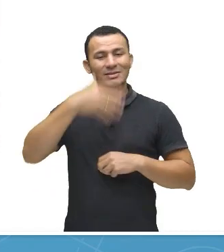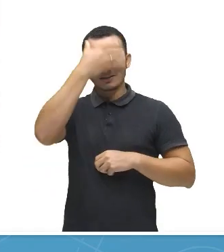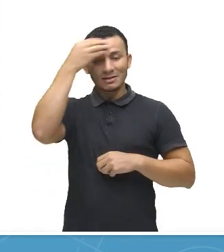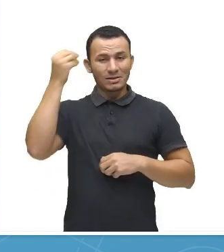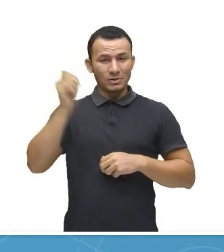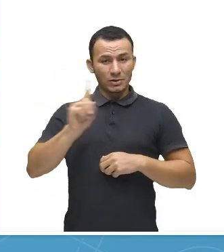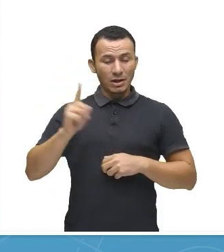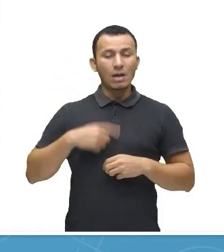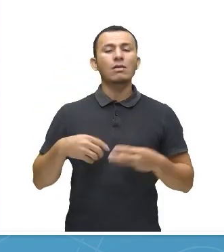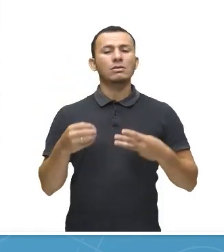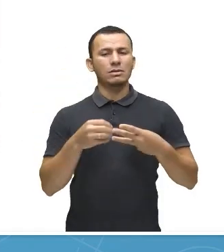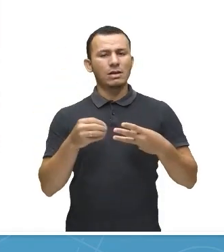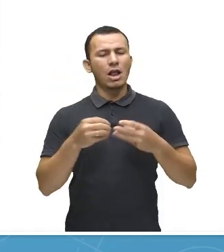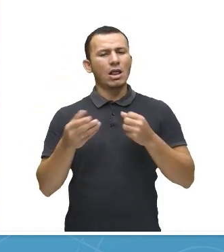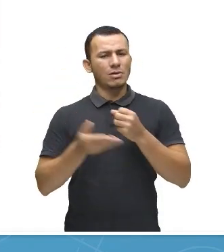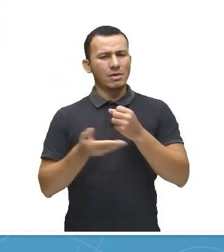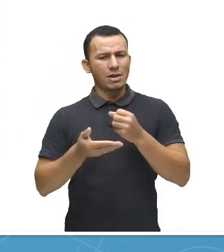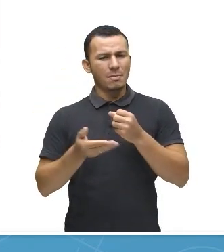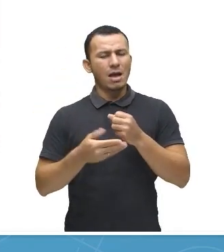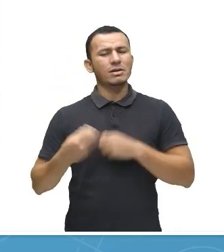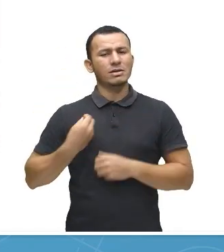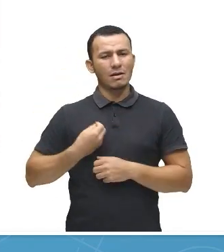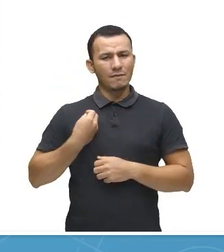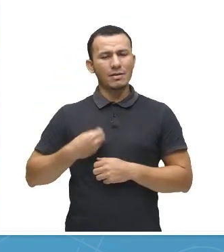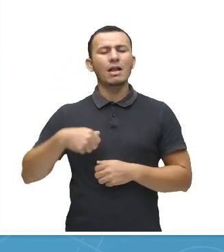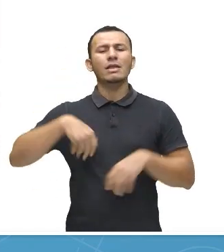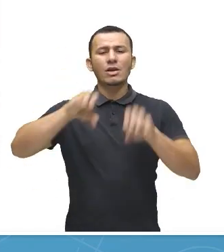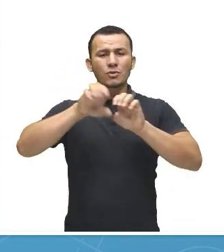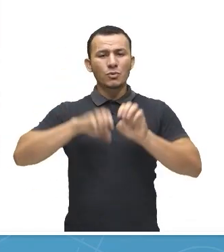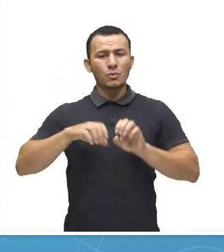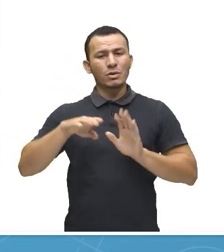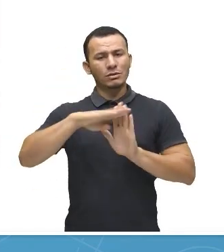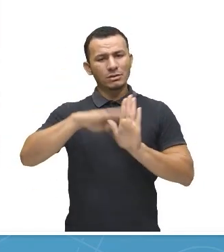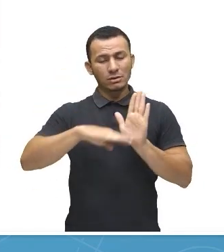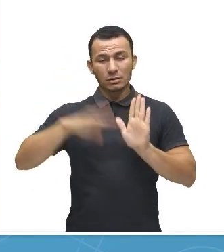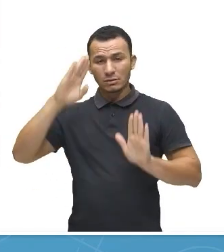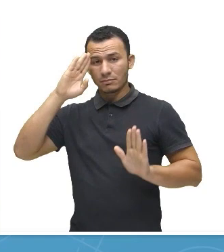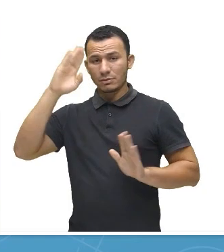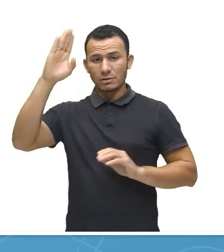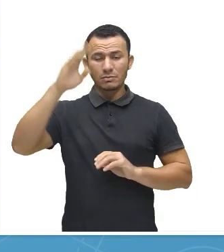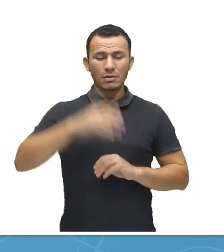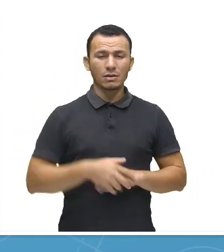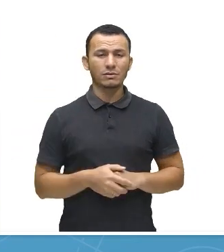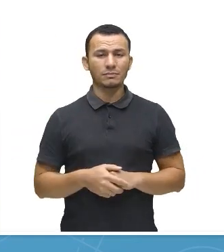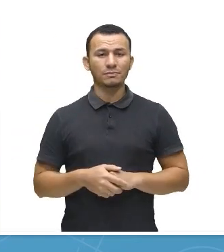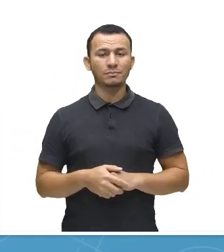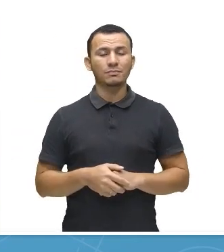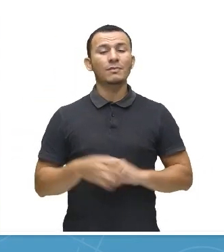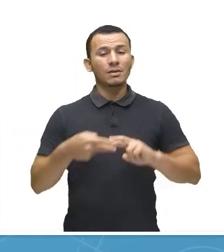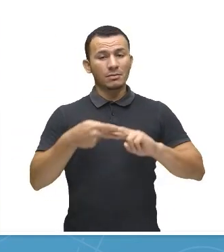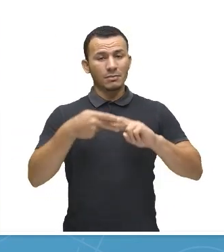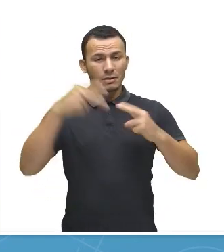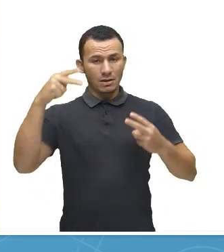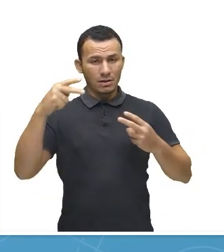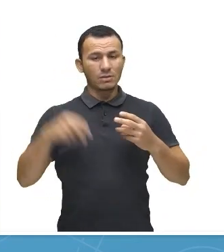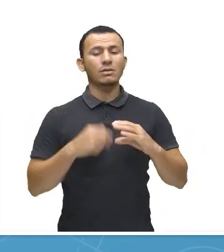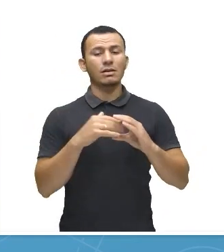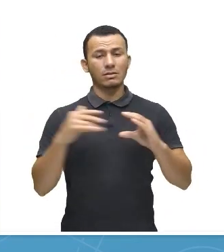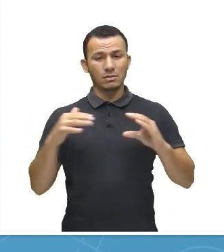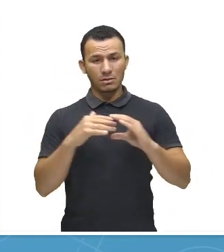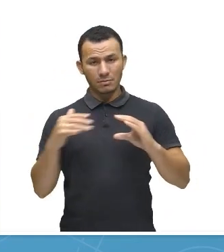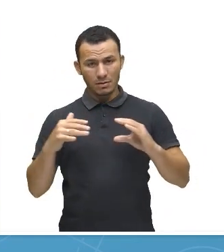é a unidade básica da vida. Suas estruturas principais são material genético,